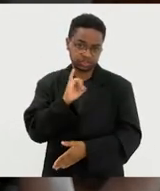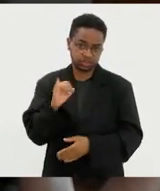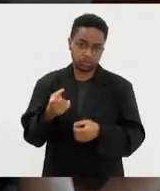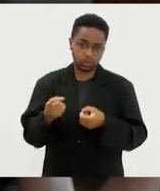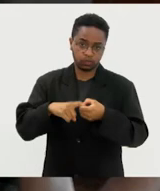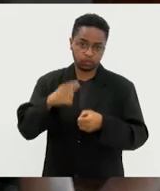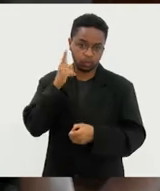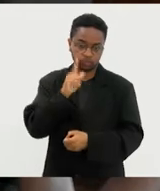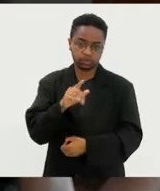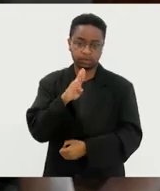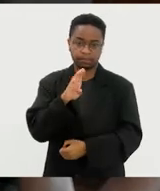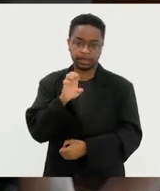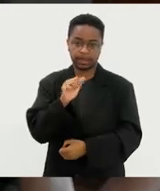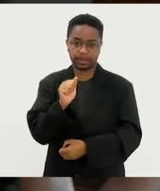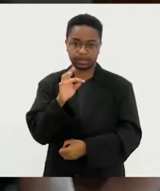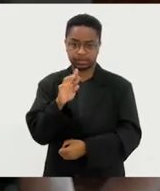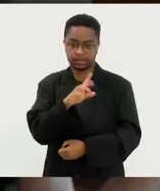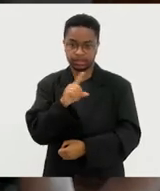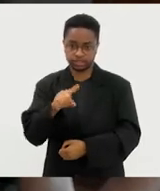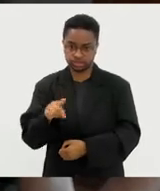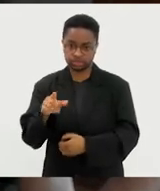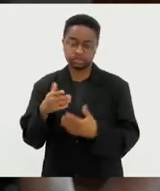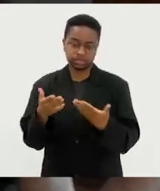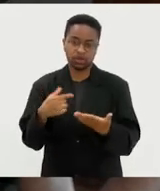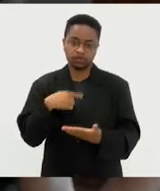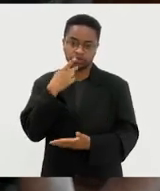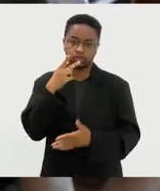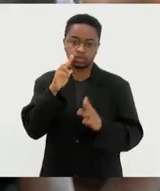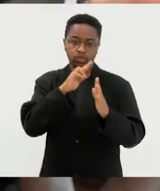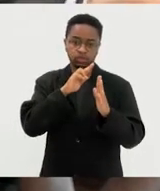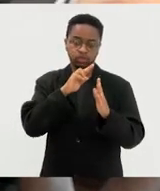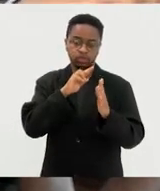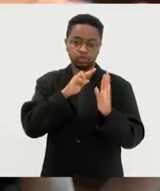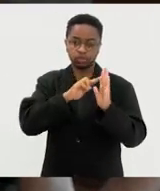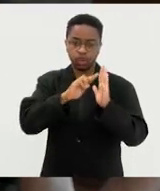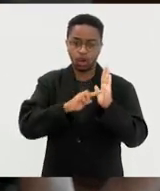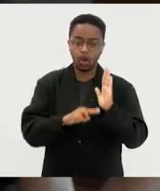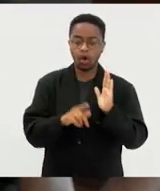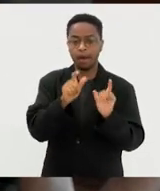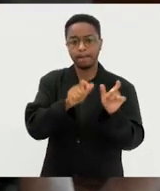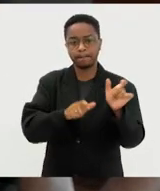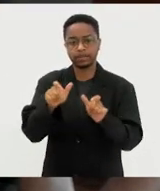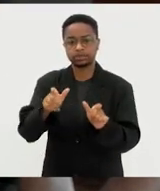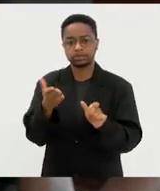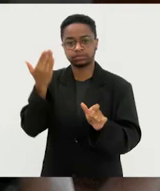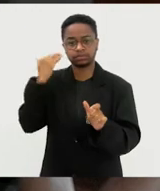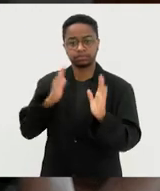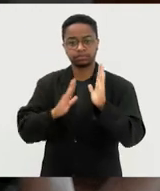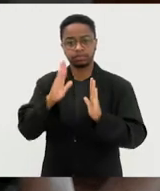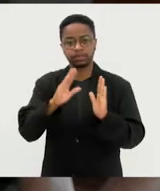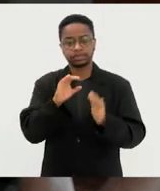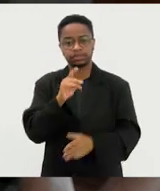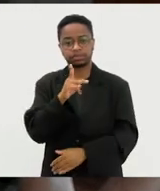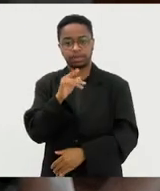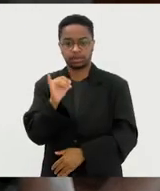Beatriz. É a Bia. Estou falando o nome do pessoal da época da CPI. Né?